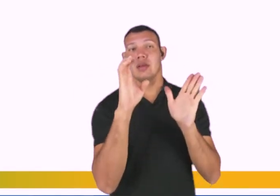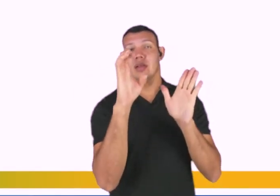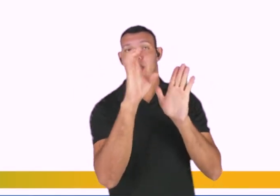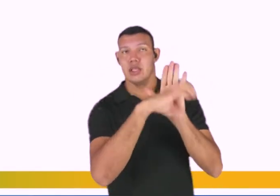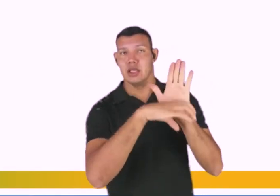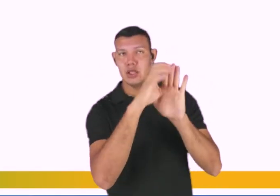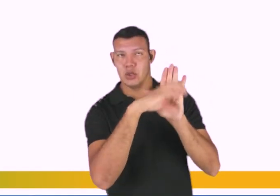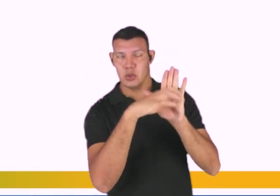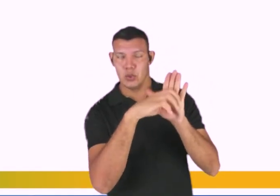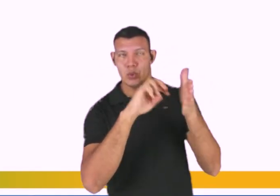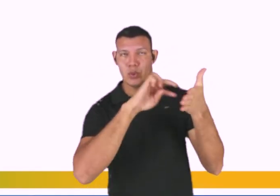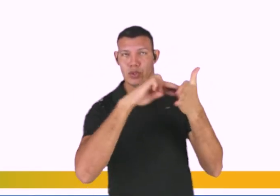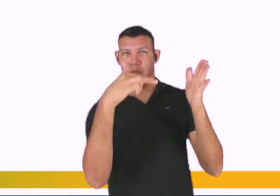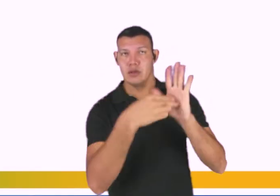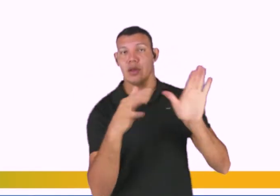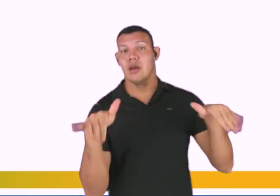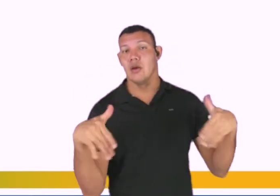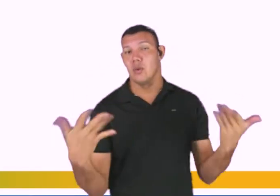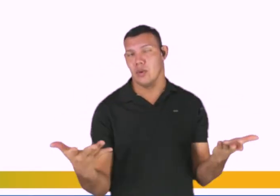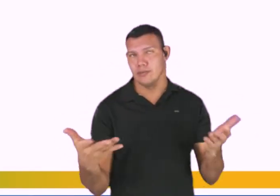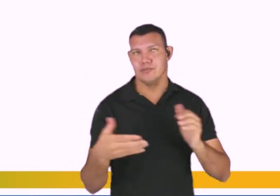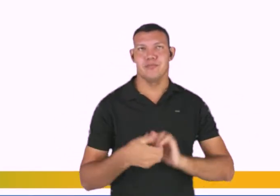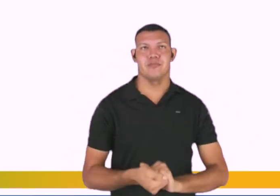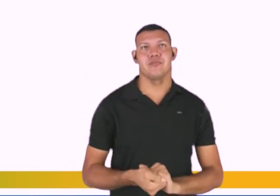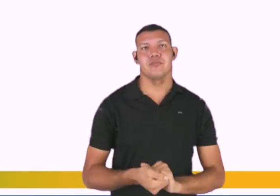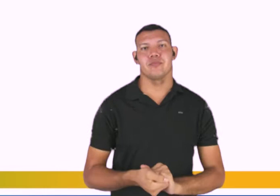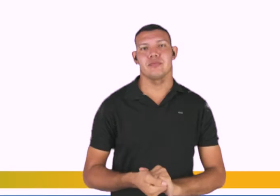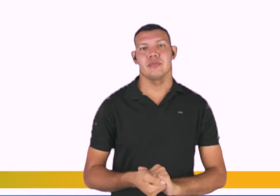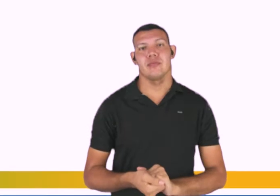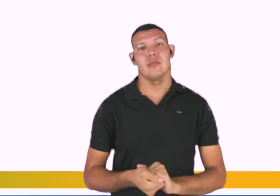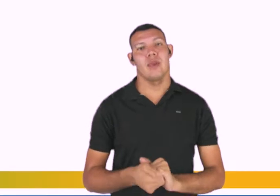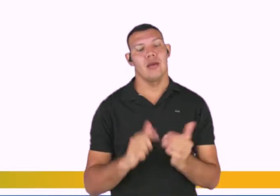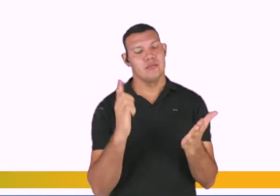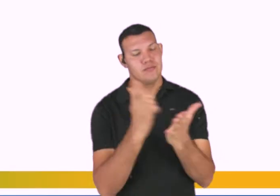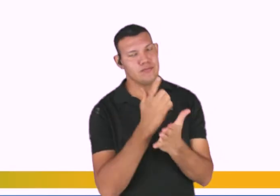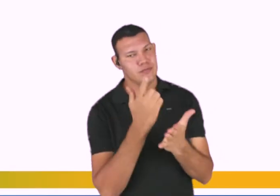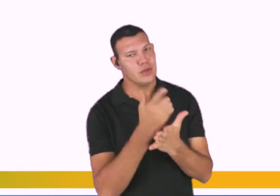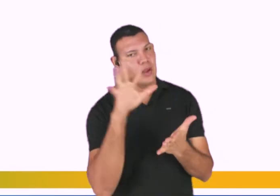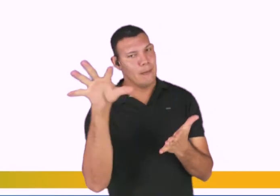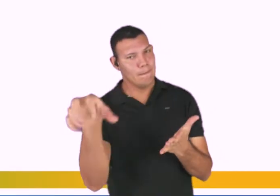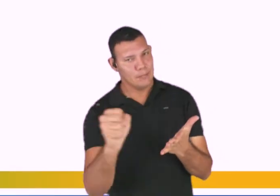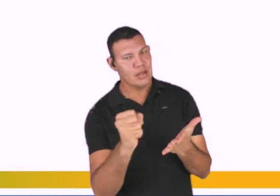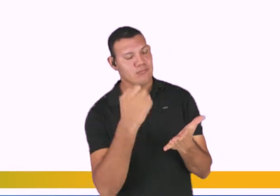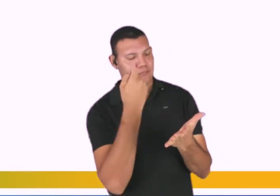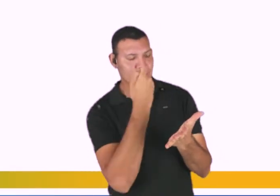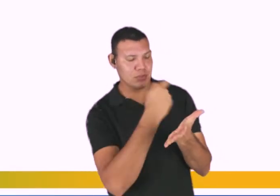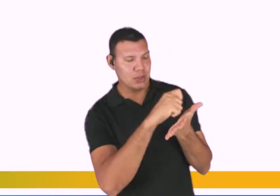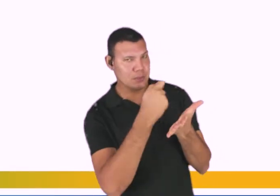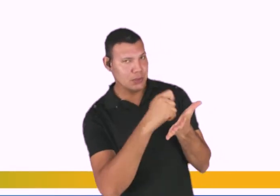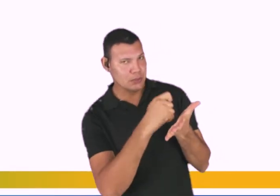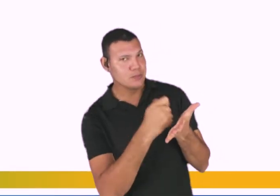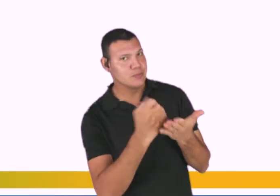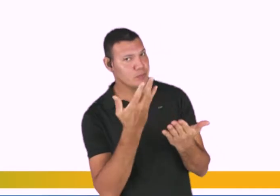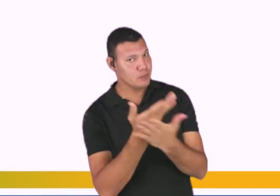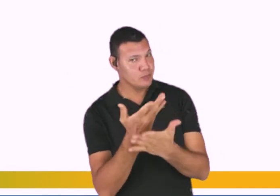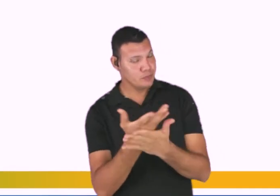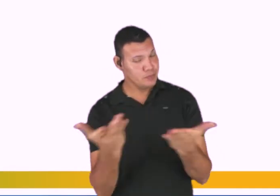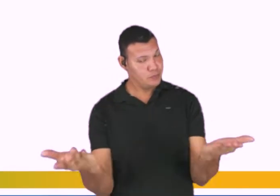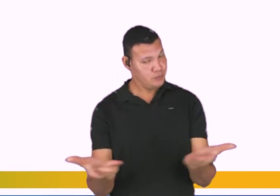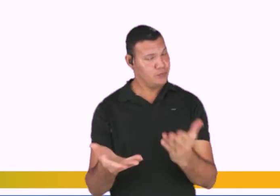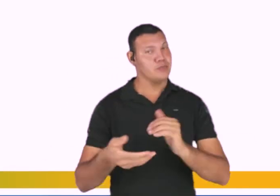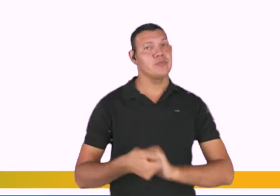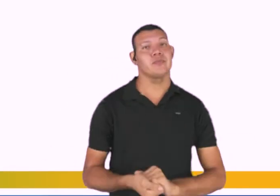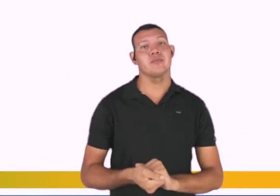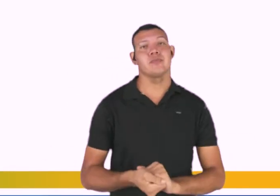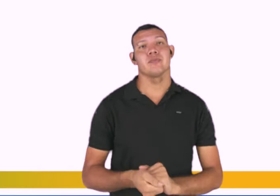sistemas equivalentes. Acompanhe o material, pegue seu caderno, sua caneta e registre aí a aula de hoje.